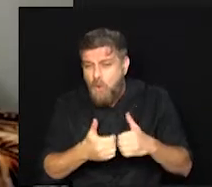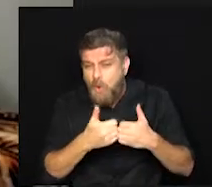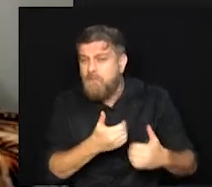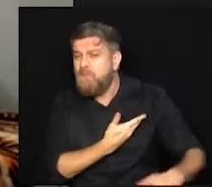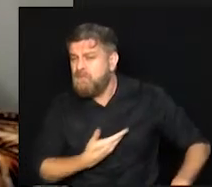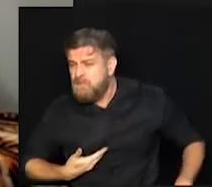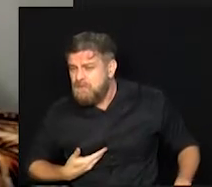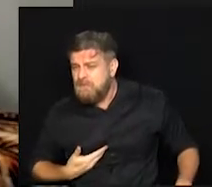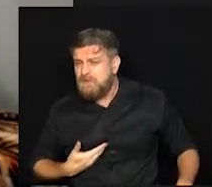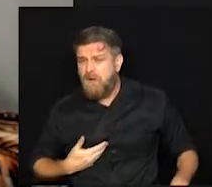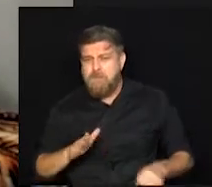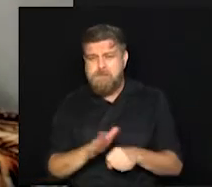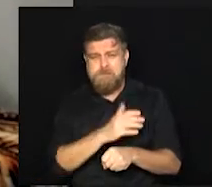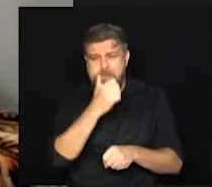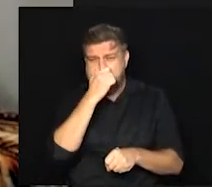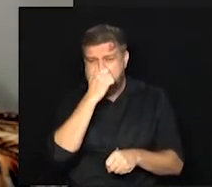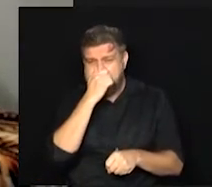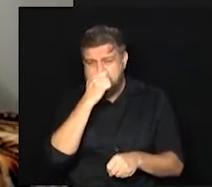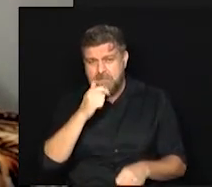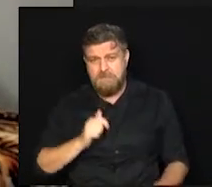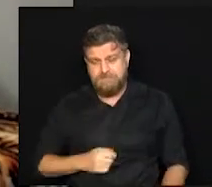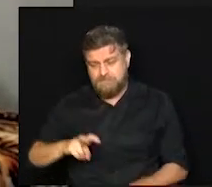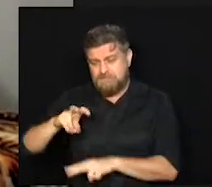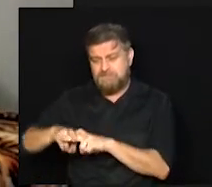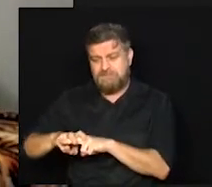público cheio, onde você,